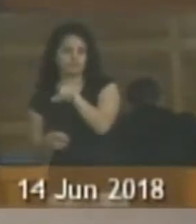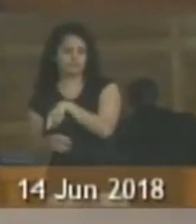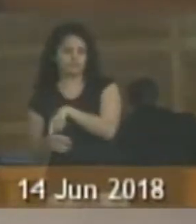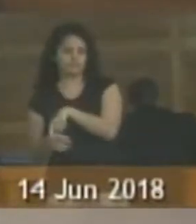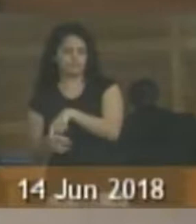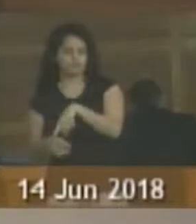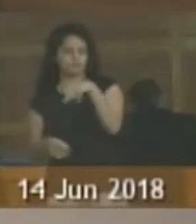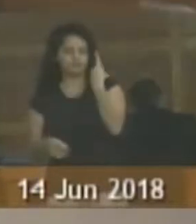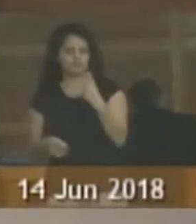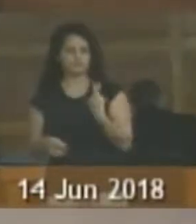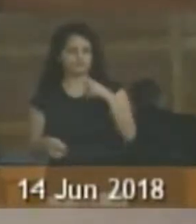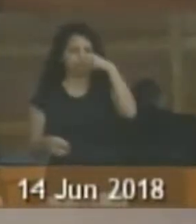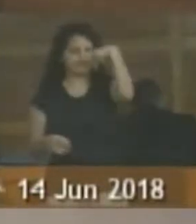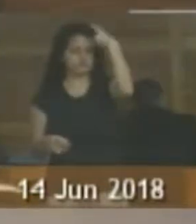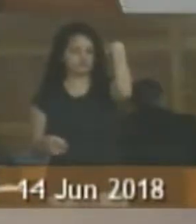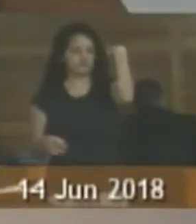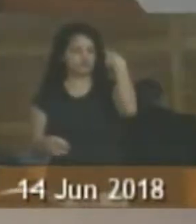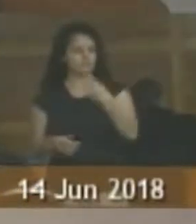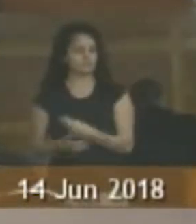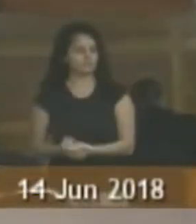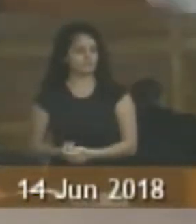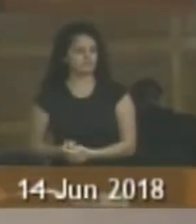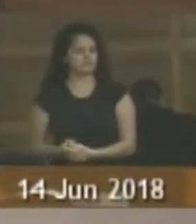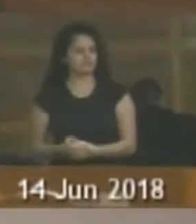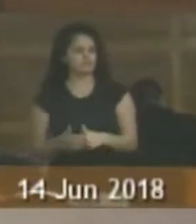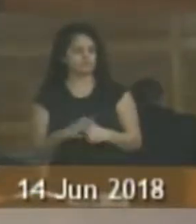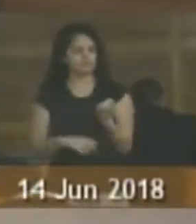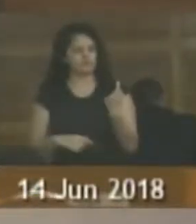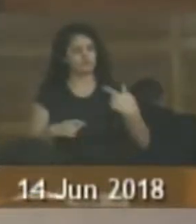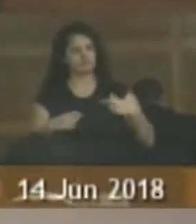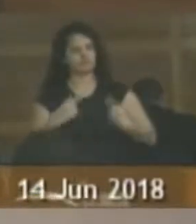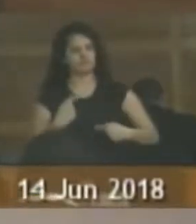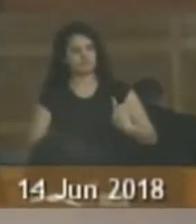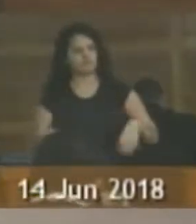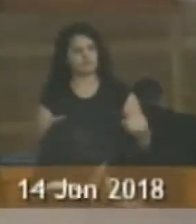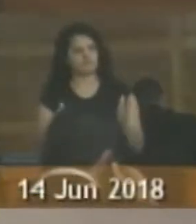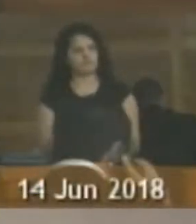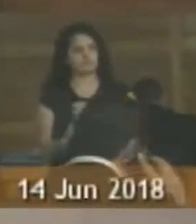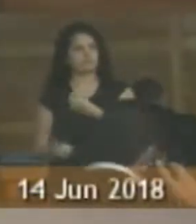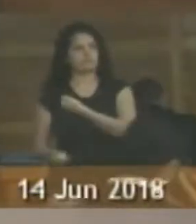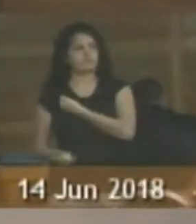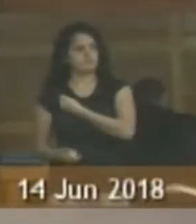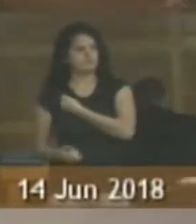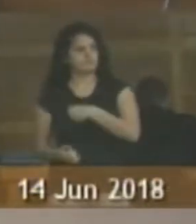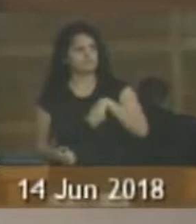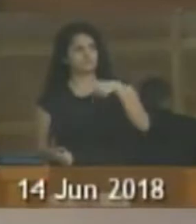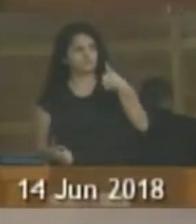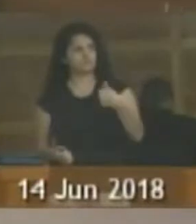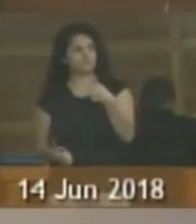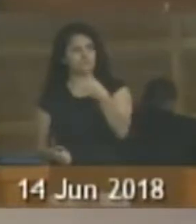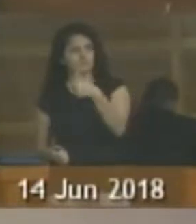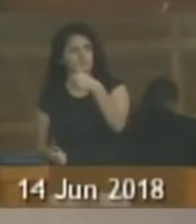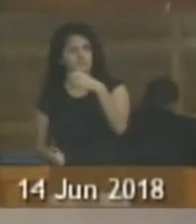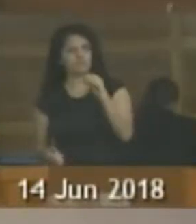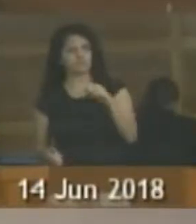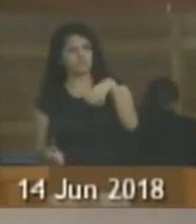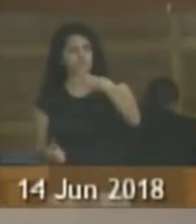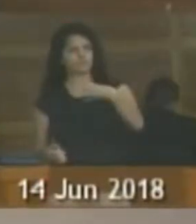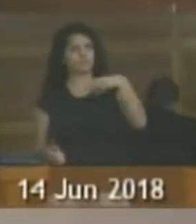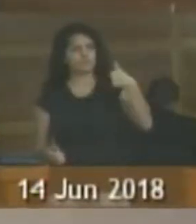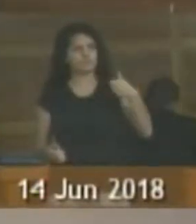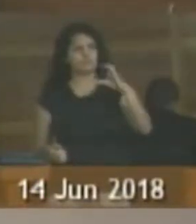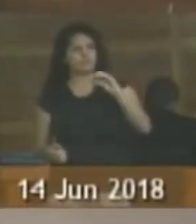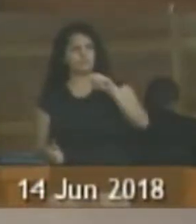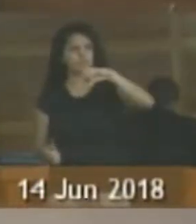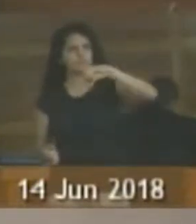do Sindicato, Camu. Em primeira discussão, pareceres números 104 de 2018, 109 de 2018,